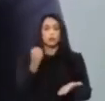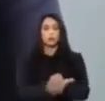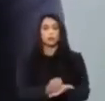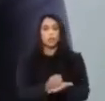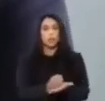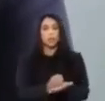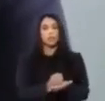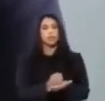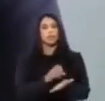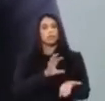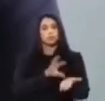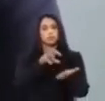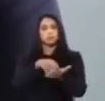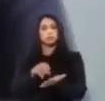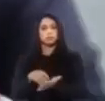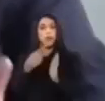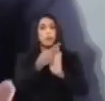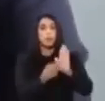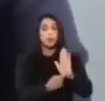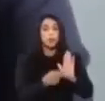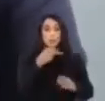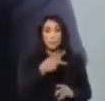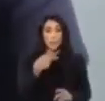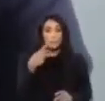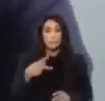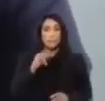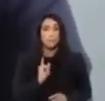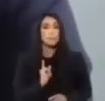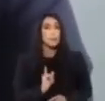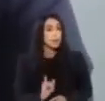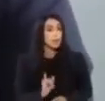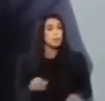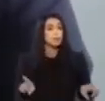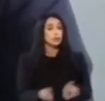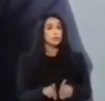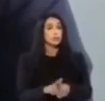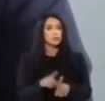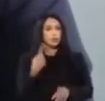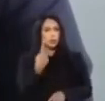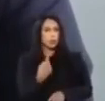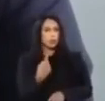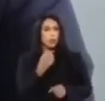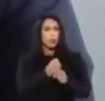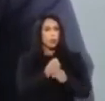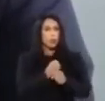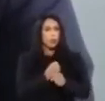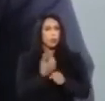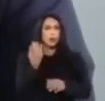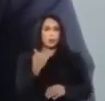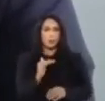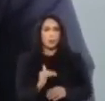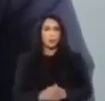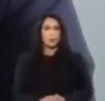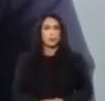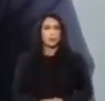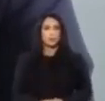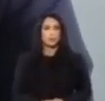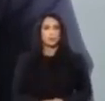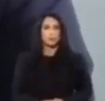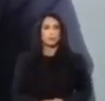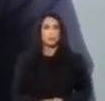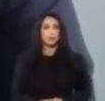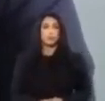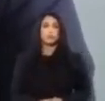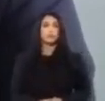concessão, entregamos projetos do PPI em um ano e meio. Então isso é um dado,